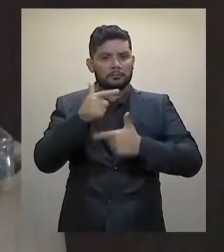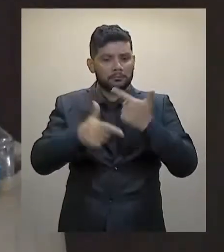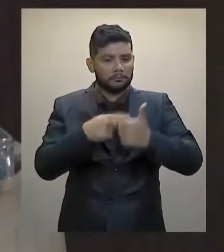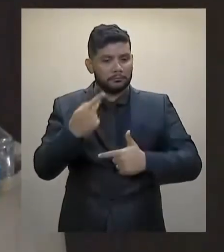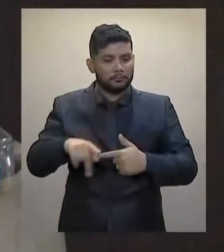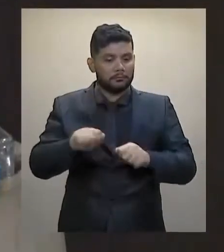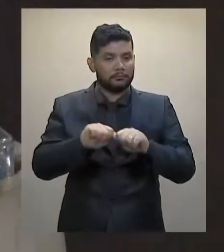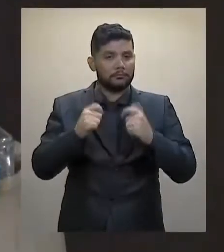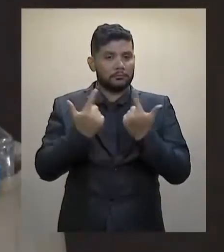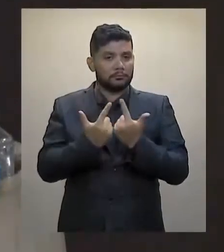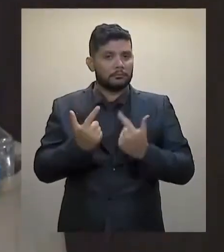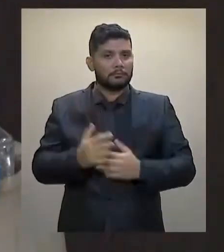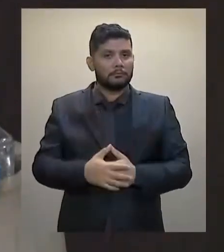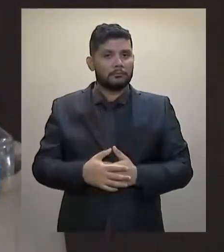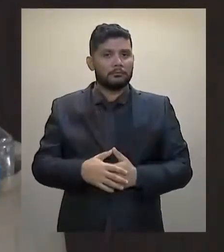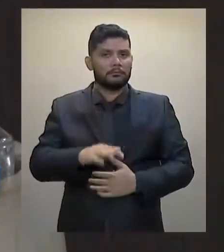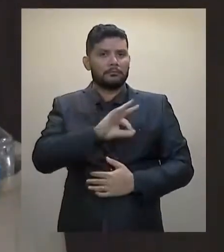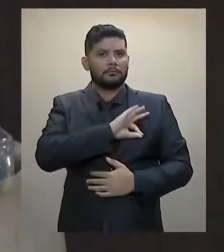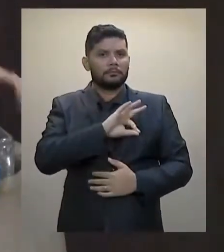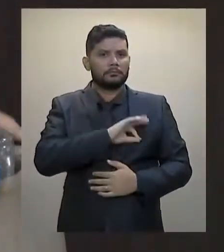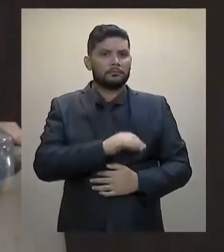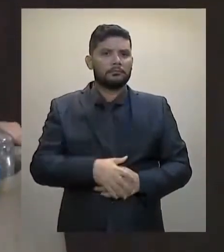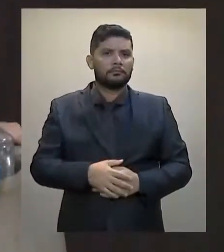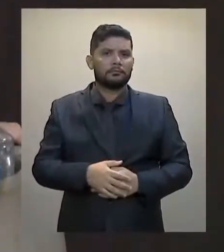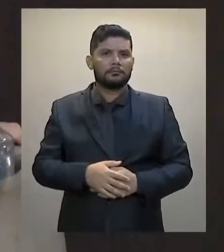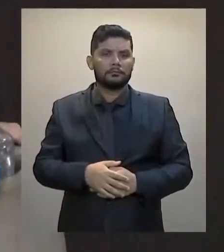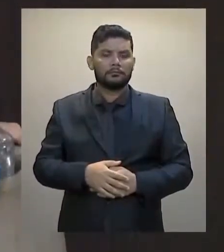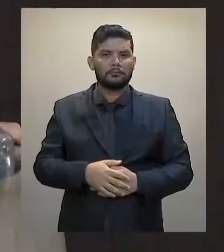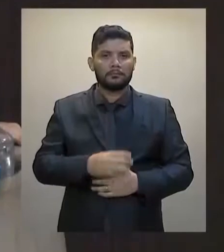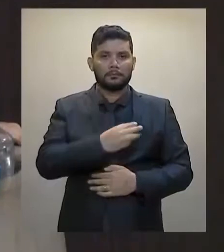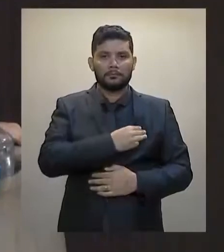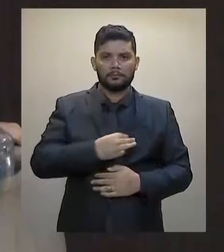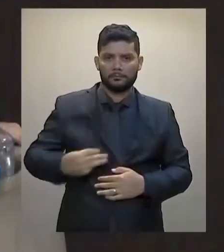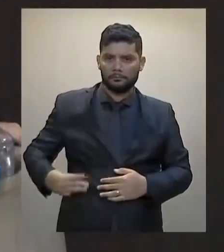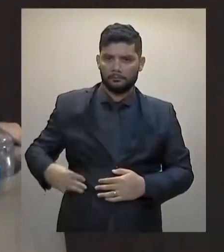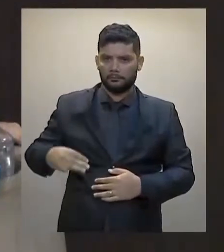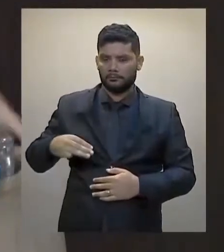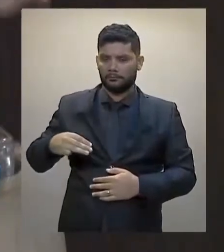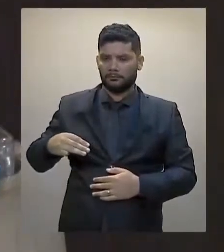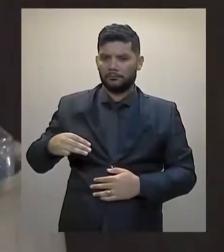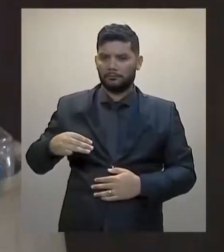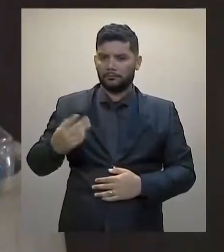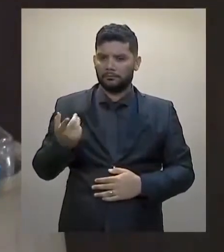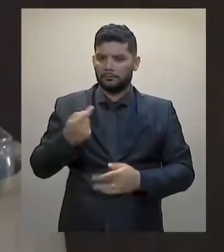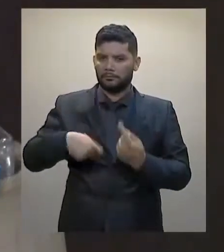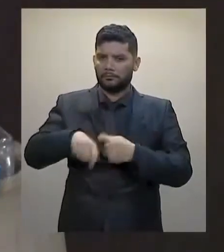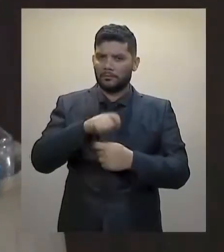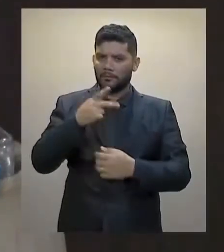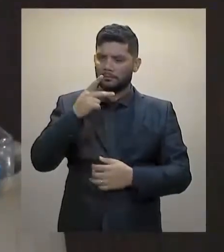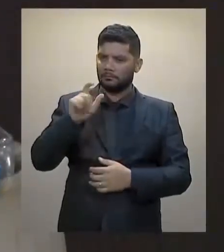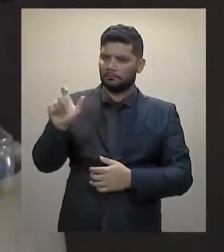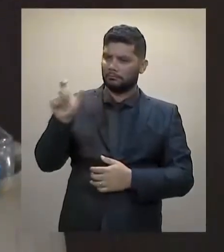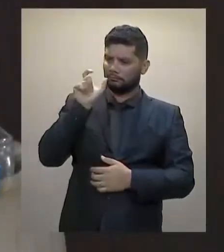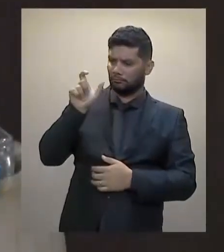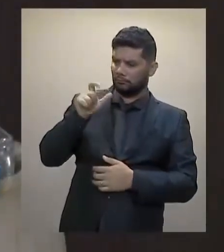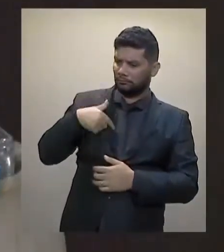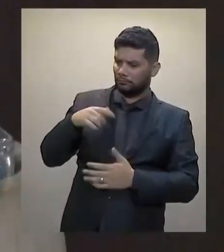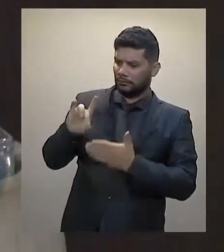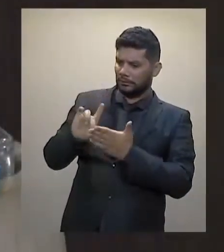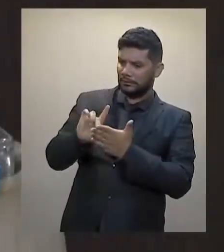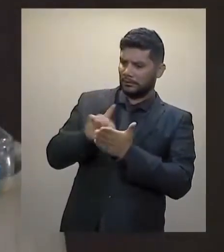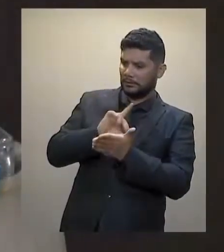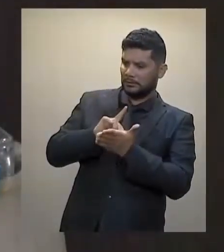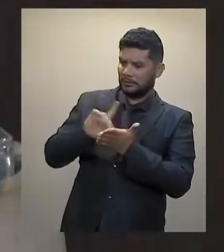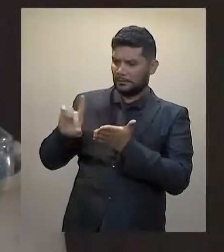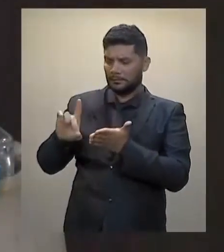exemplo, servidor, policial. Você vê o ministro da Economia lhe chamando de inimigo. Esse é o pensamento desse governo e dos seus